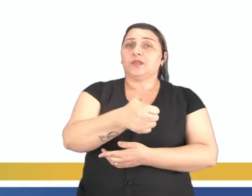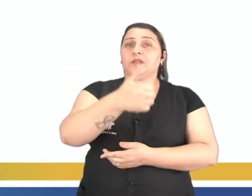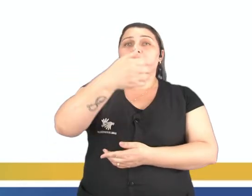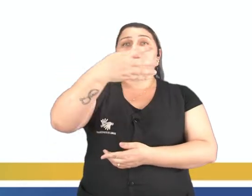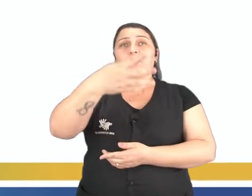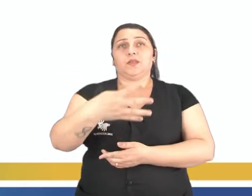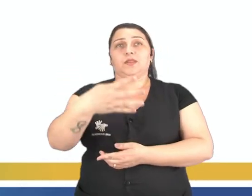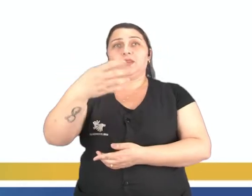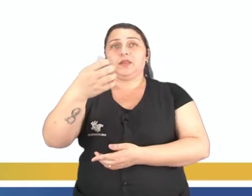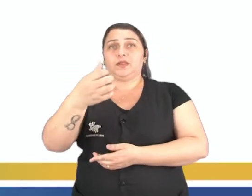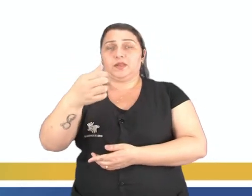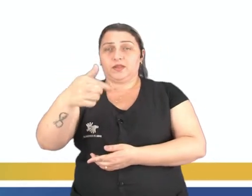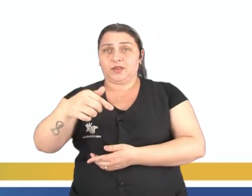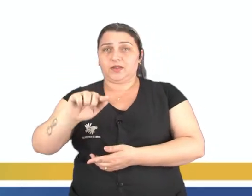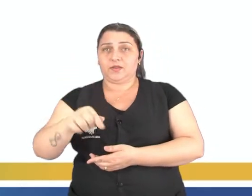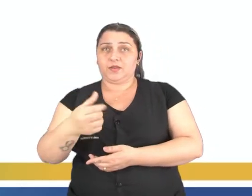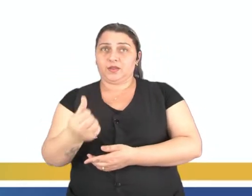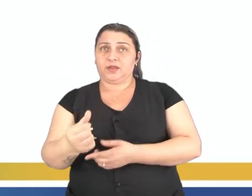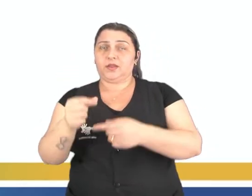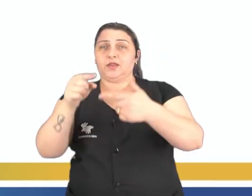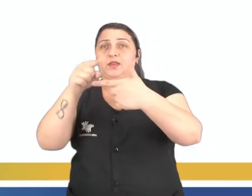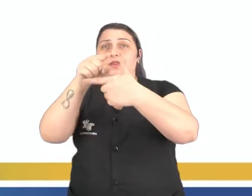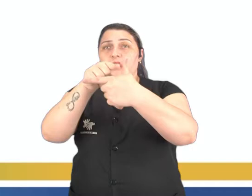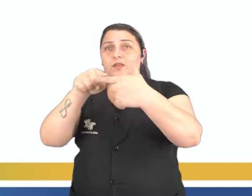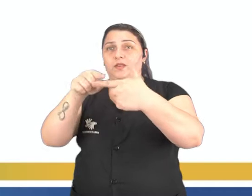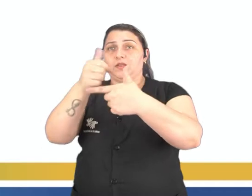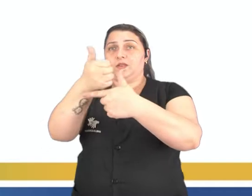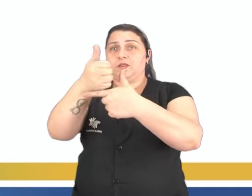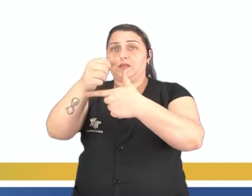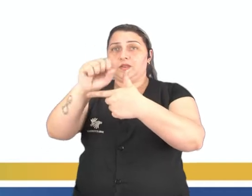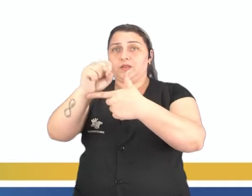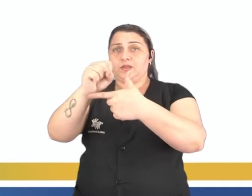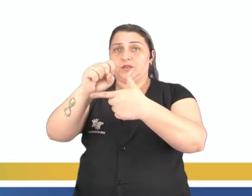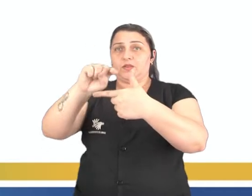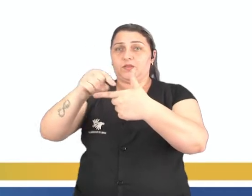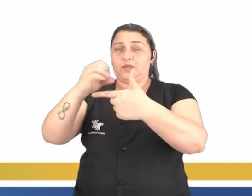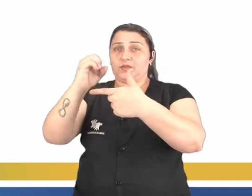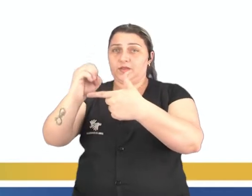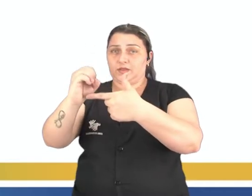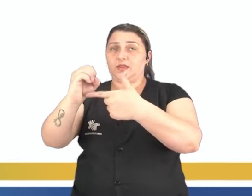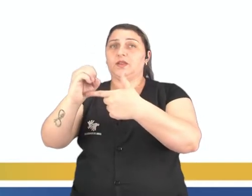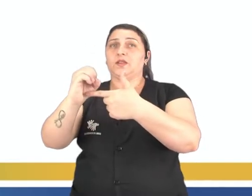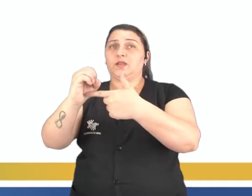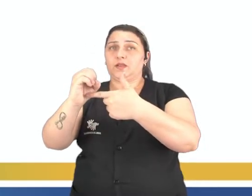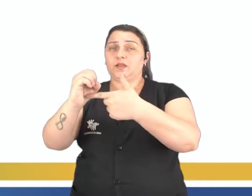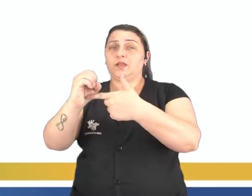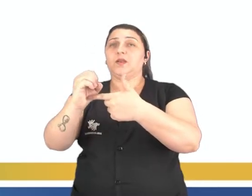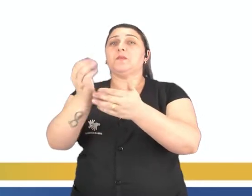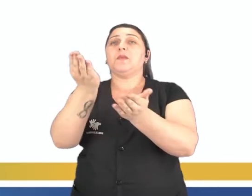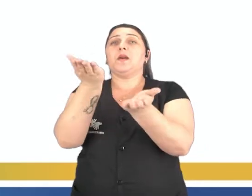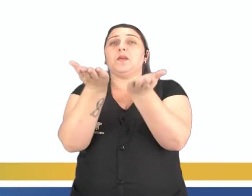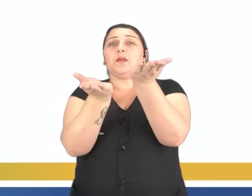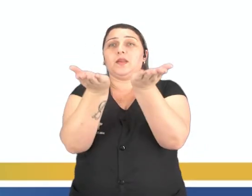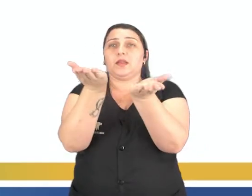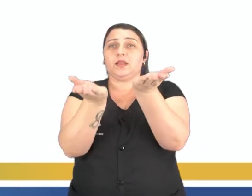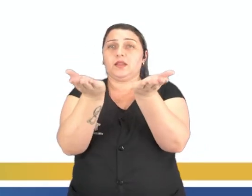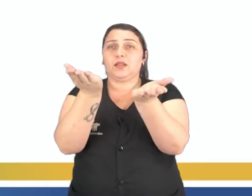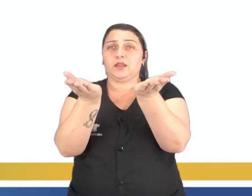Então, 147,6 dividido para 18,0. Agora nós temos o quê? Uma balança está em